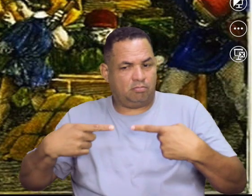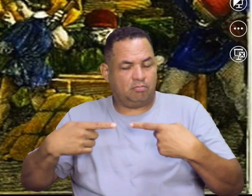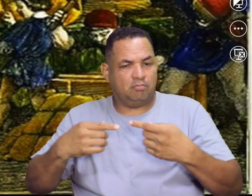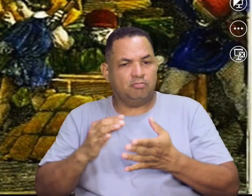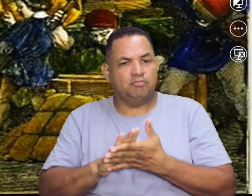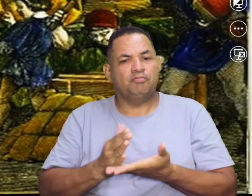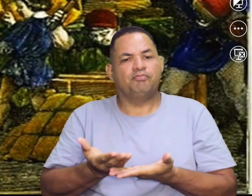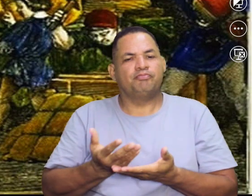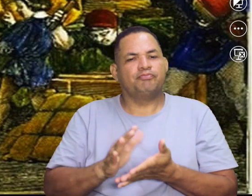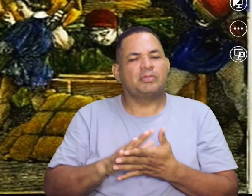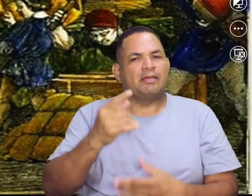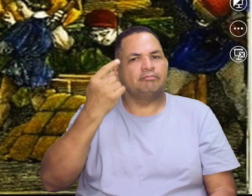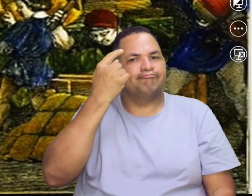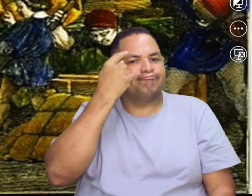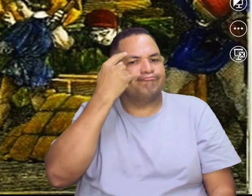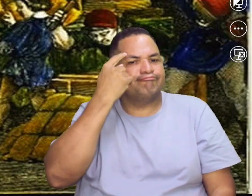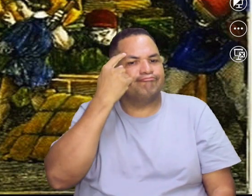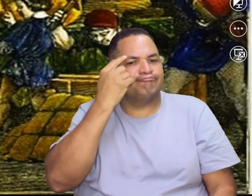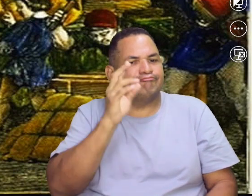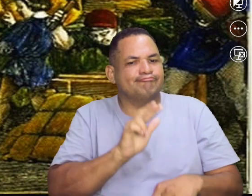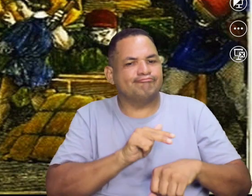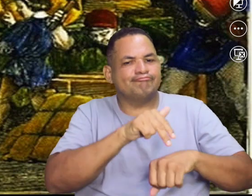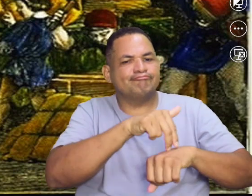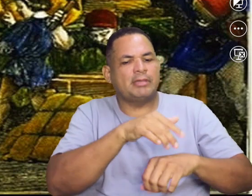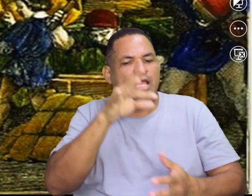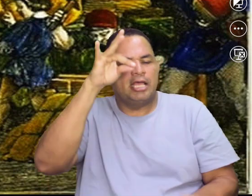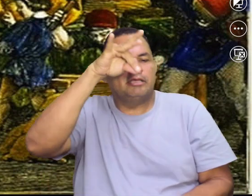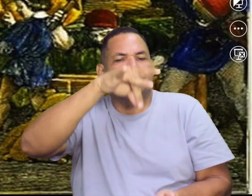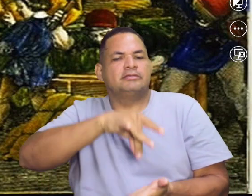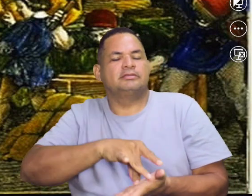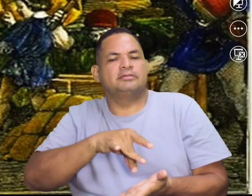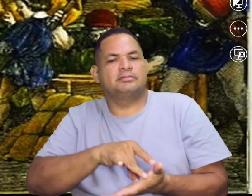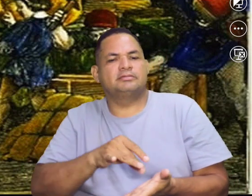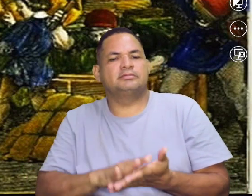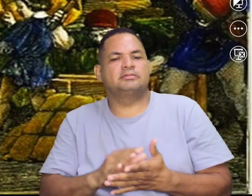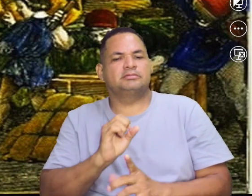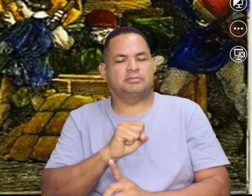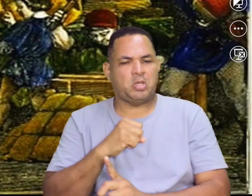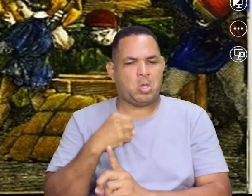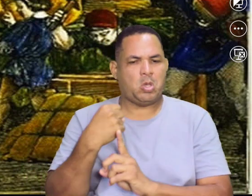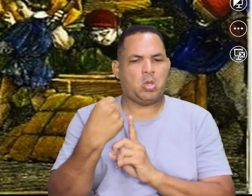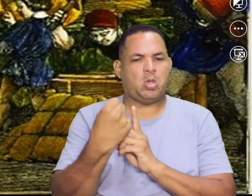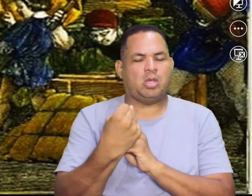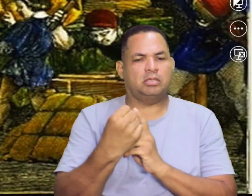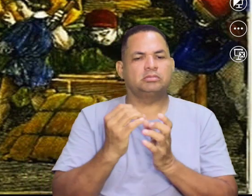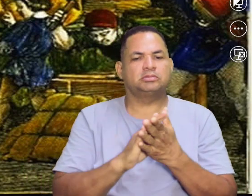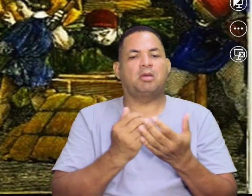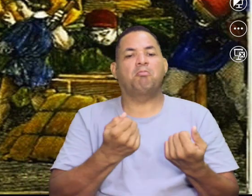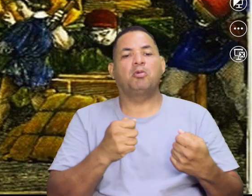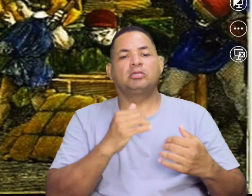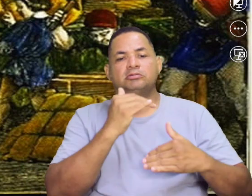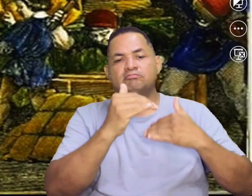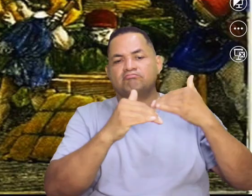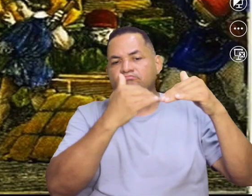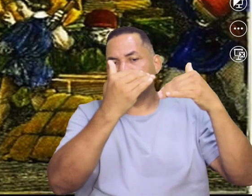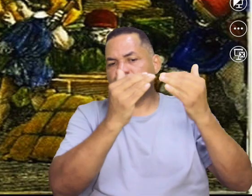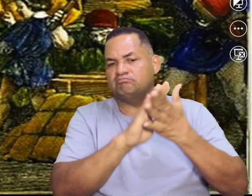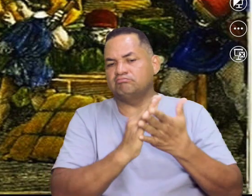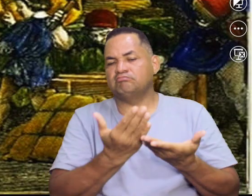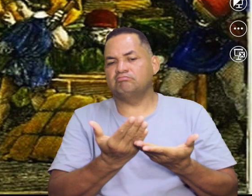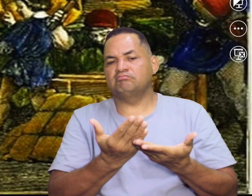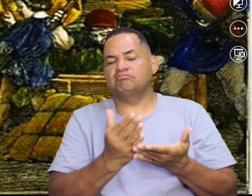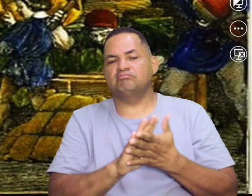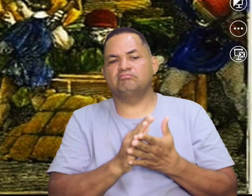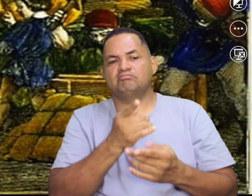discurso do positivismo e vai reafirmar, vai falar que uma sociedade ela só é próspera se ela